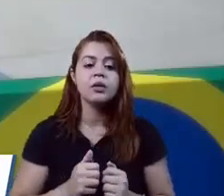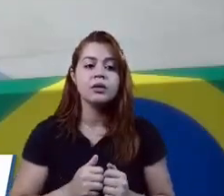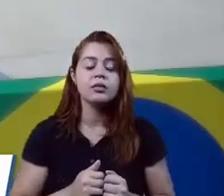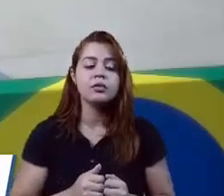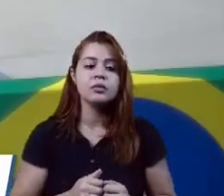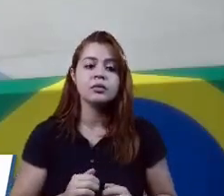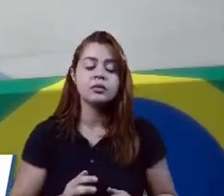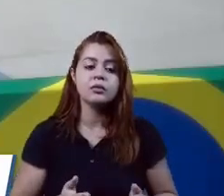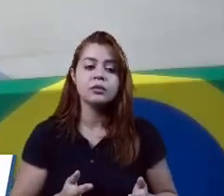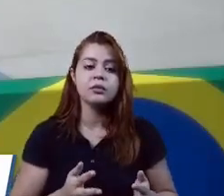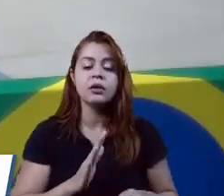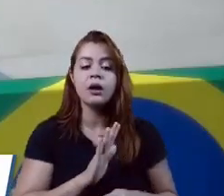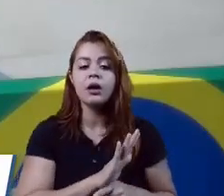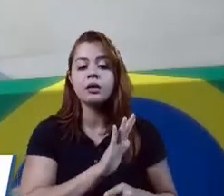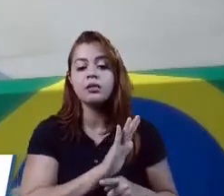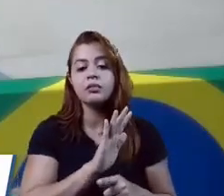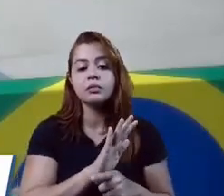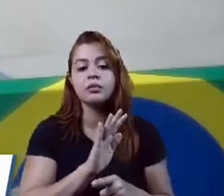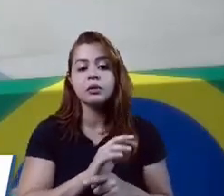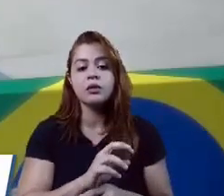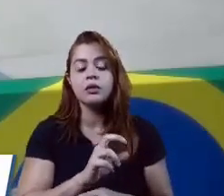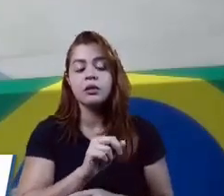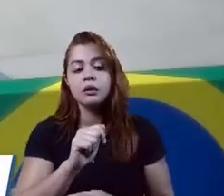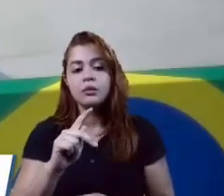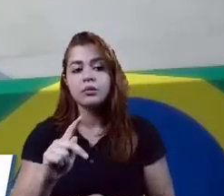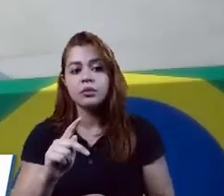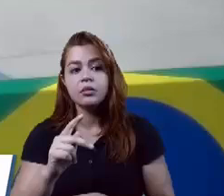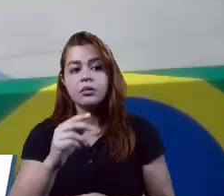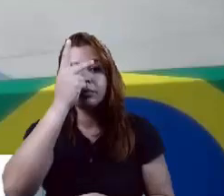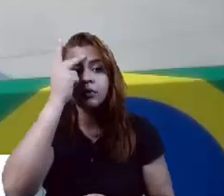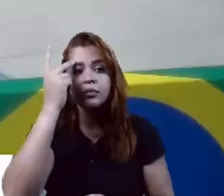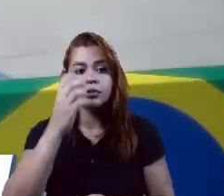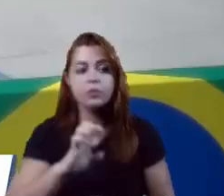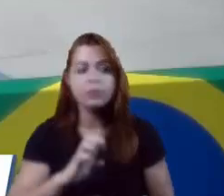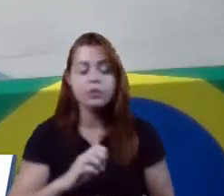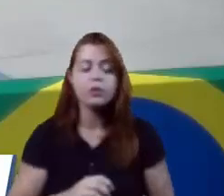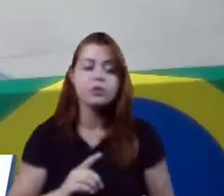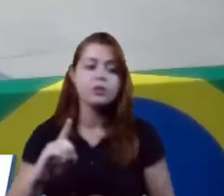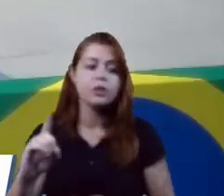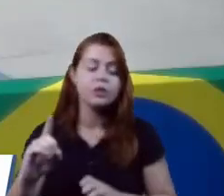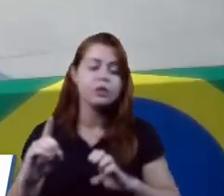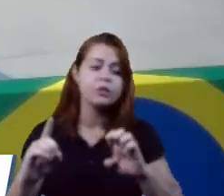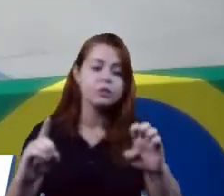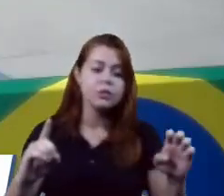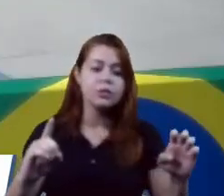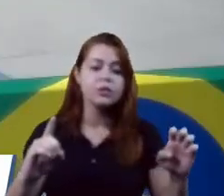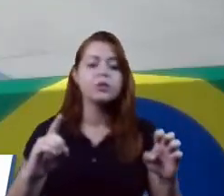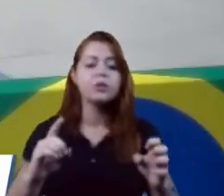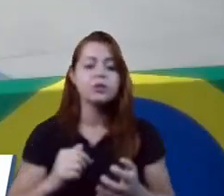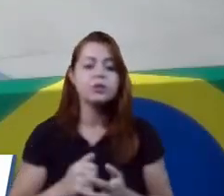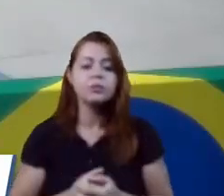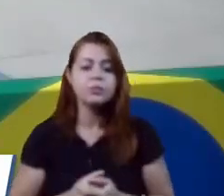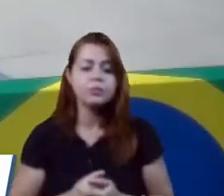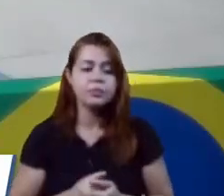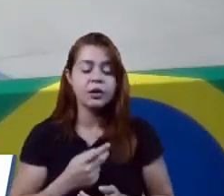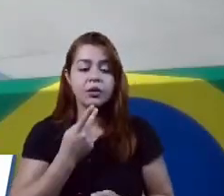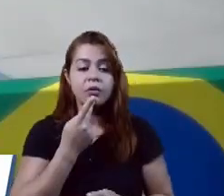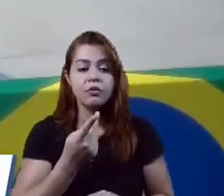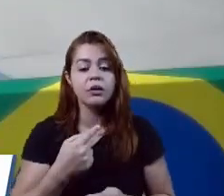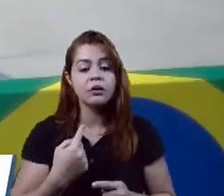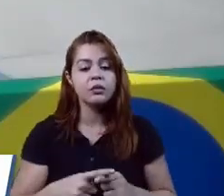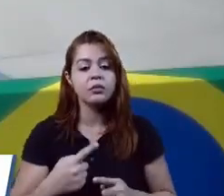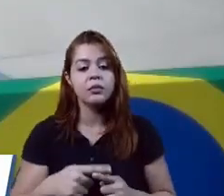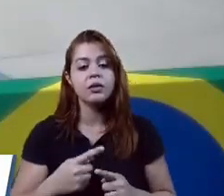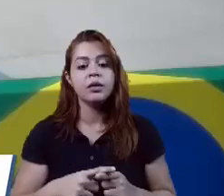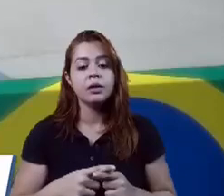esquerda, o pessoal da direita, se juntar para ajudar essas pessoas. Eu falo isso, Excelência, porque eu recebo muitos pedidos de ajuda